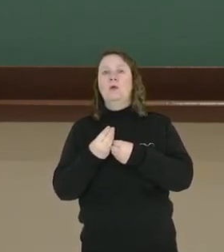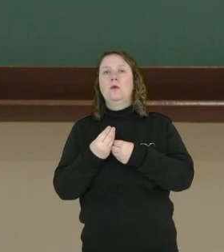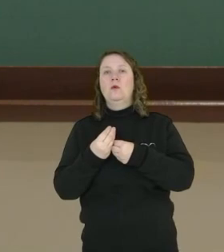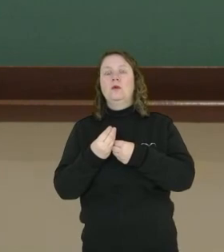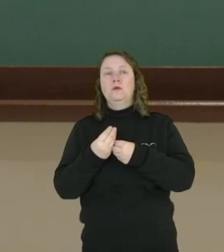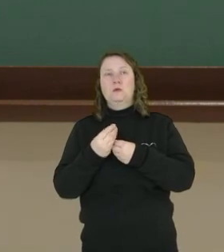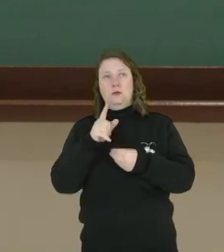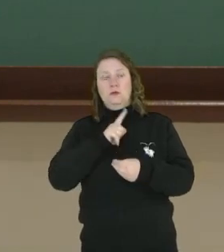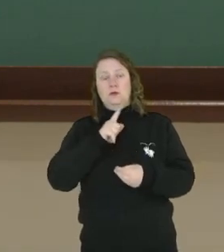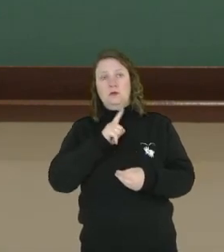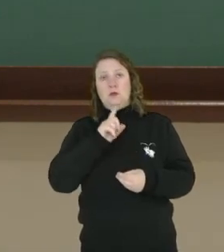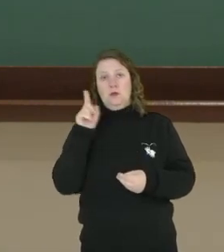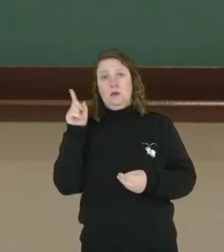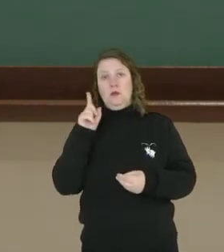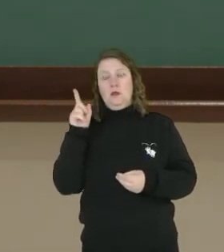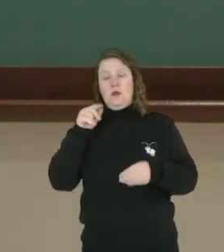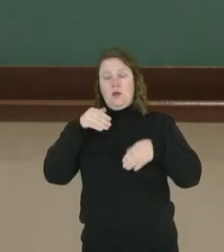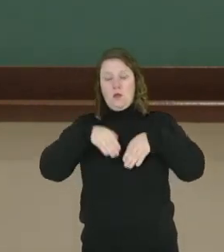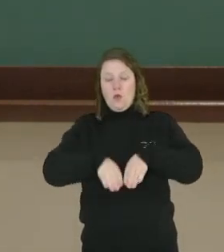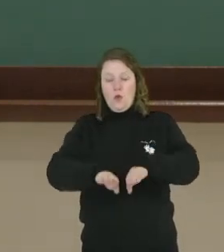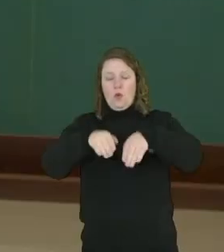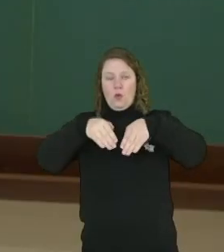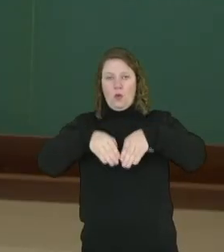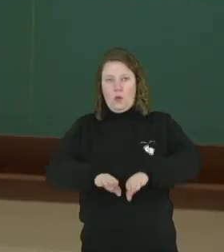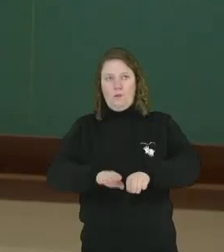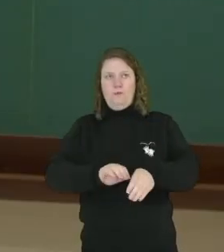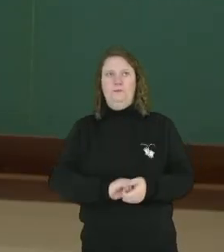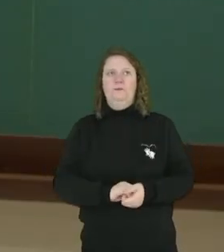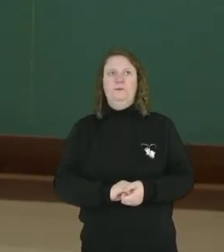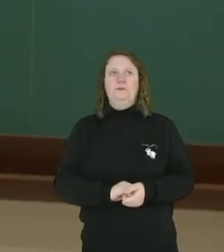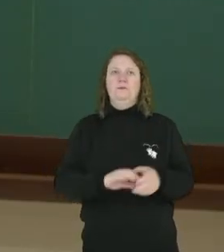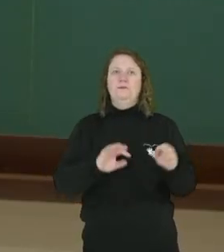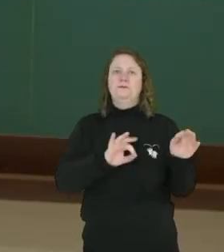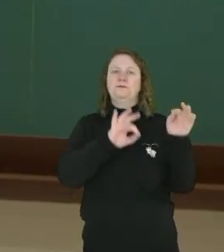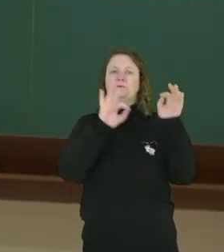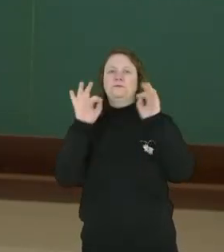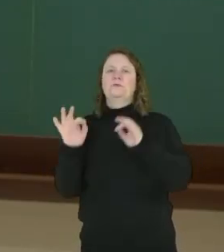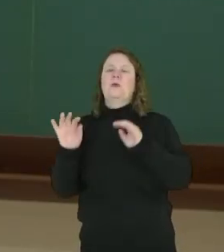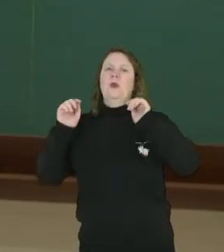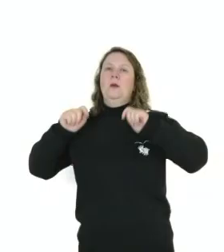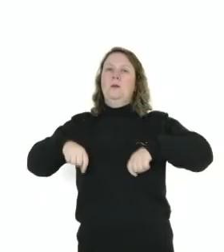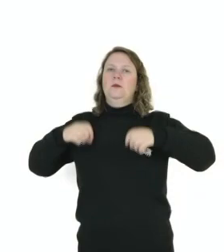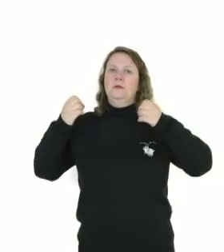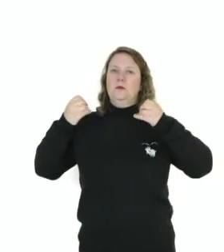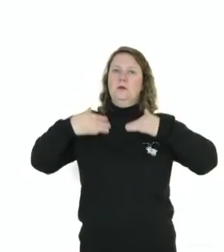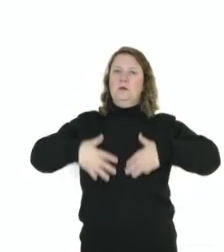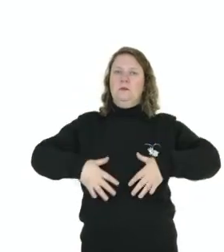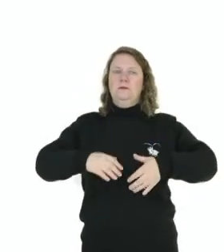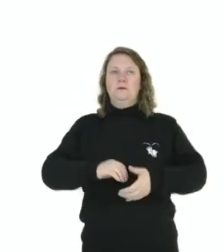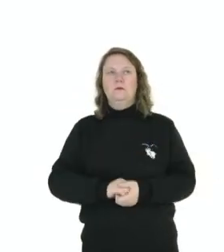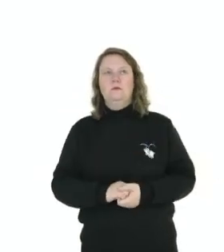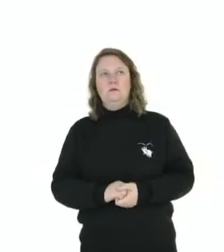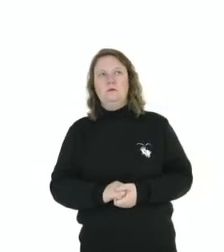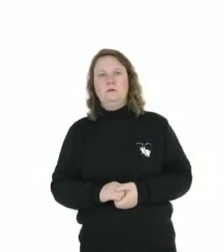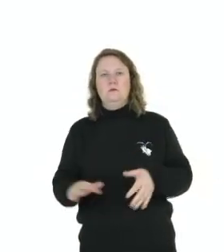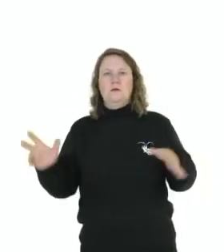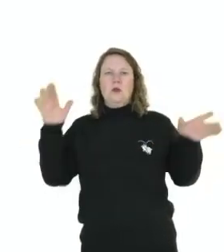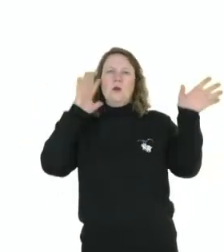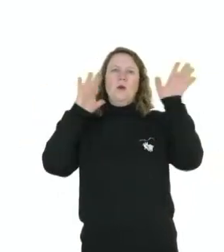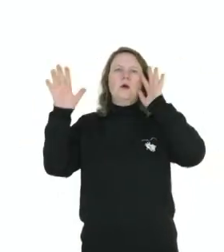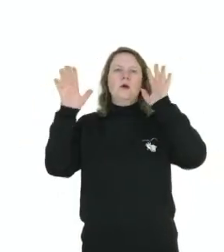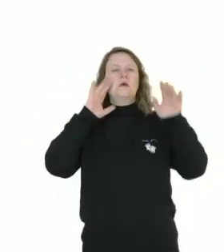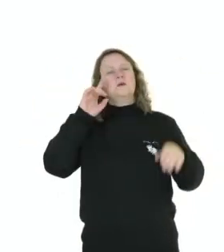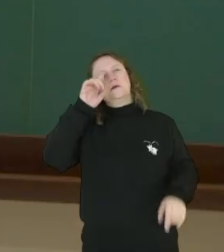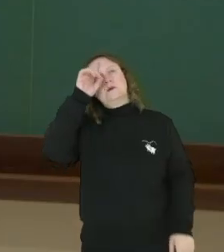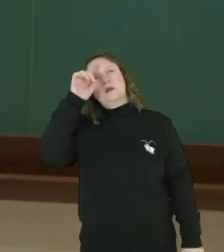atrito, certo? Então, com essa questão aqui, a gente pode dizer o seguinte. Imagina a seguinte ideia, nós temos